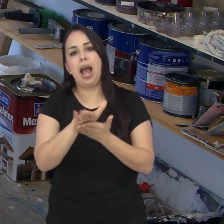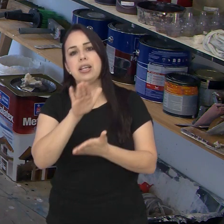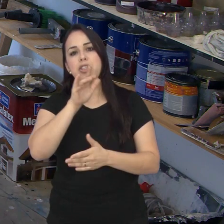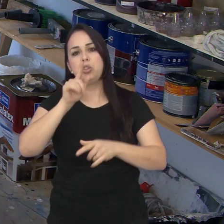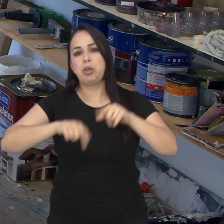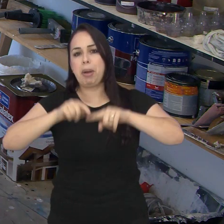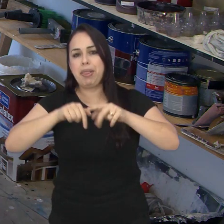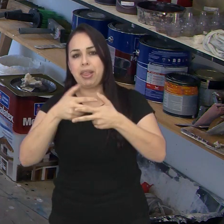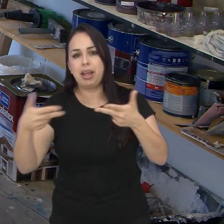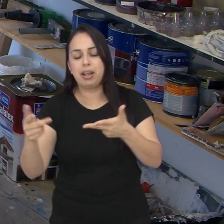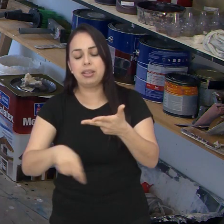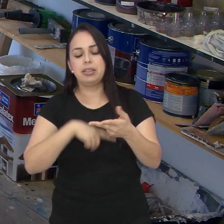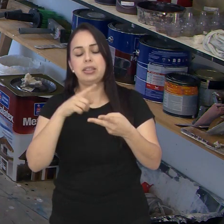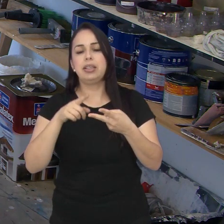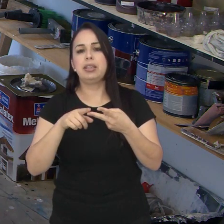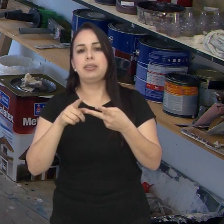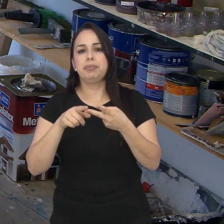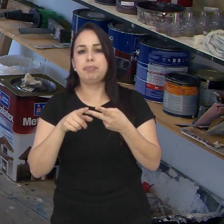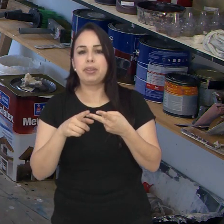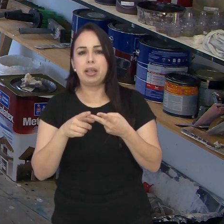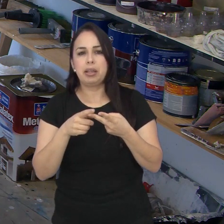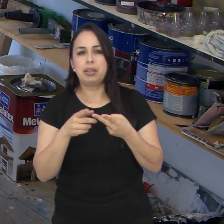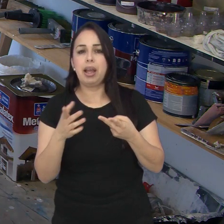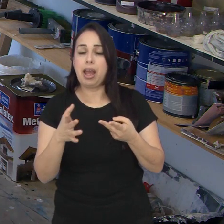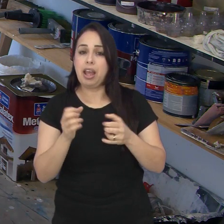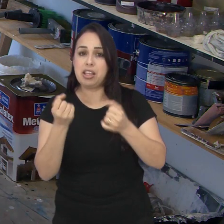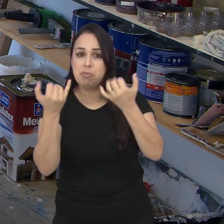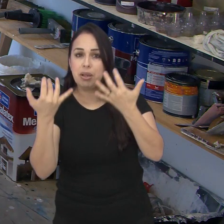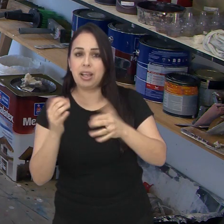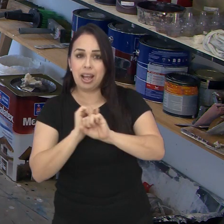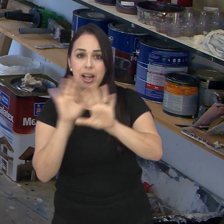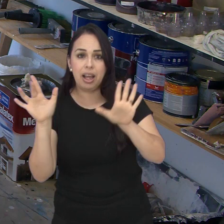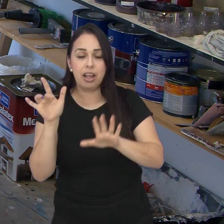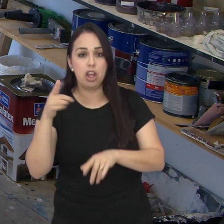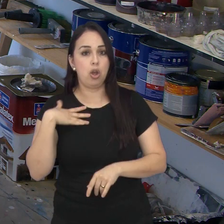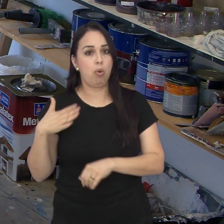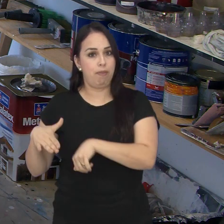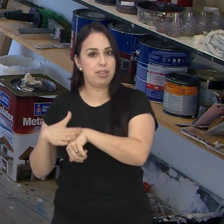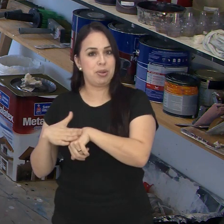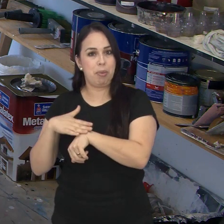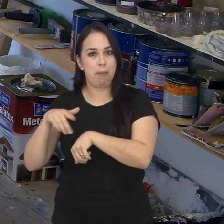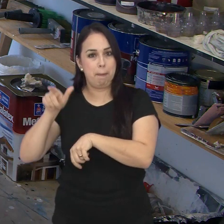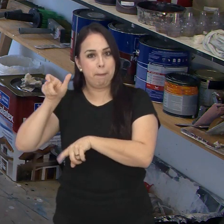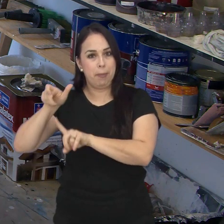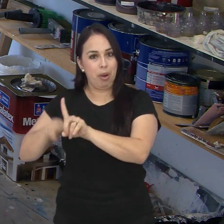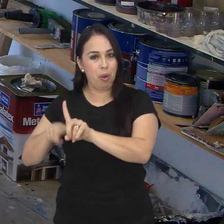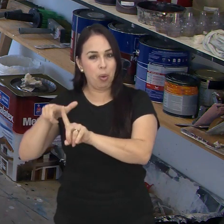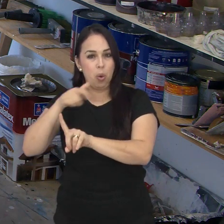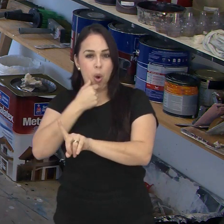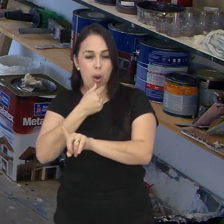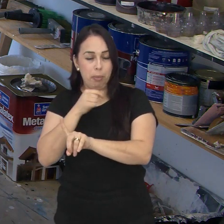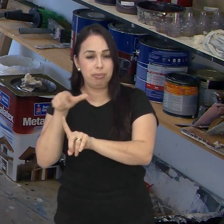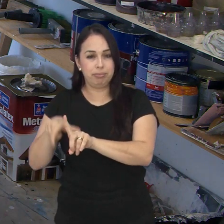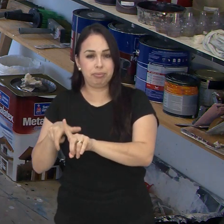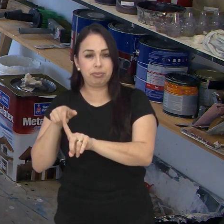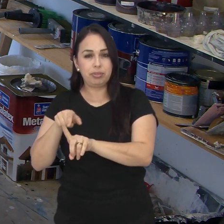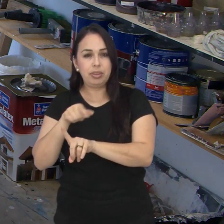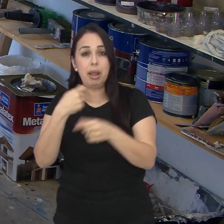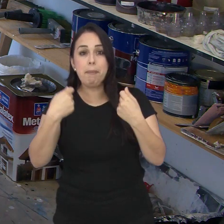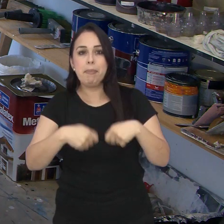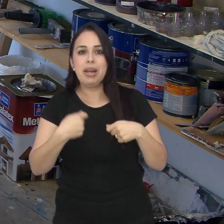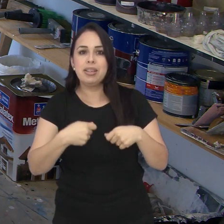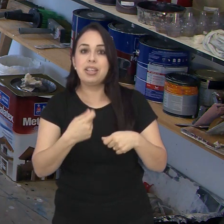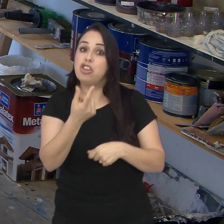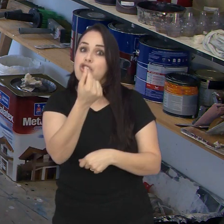Com material, gasto de tempo. É bom deixar claro, eu conversei isso com o Paulo lá na Galeria Poente também.